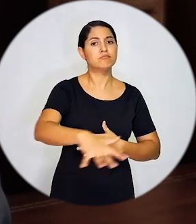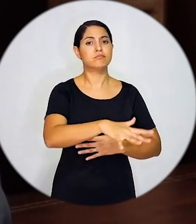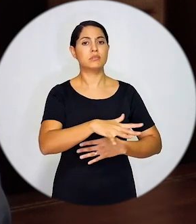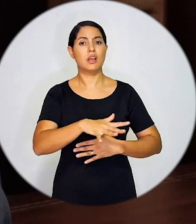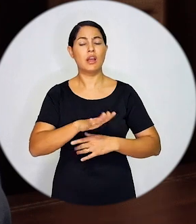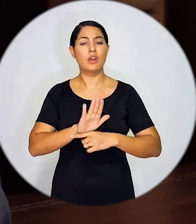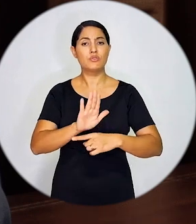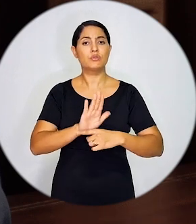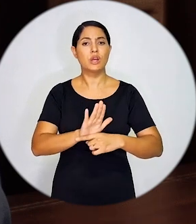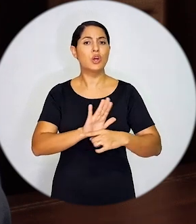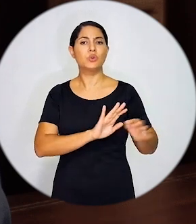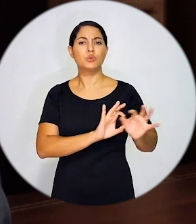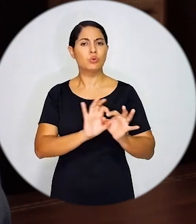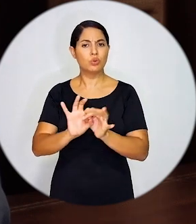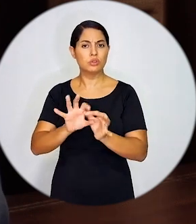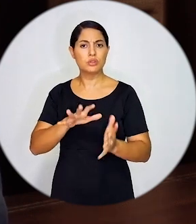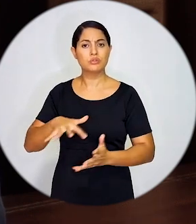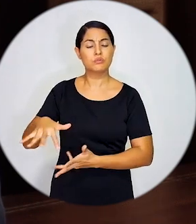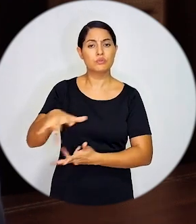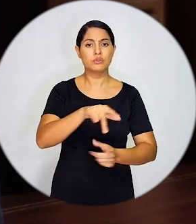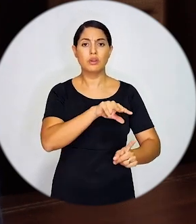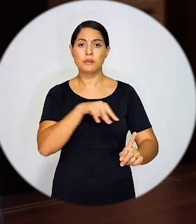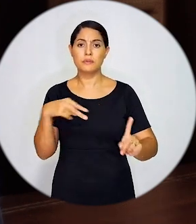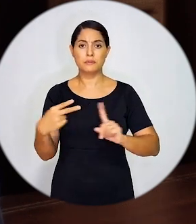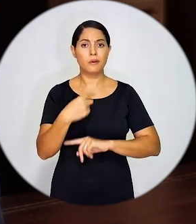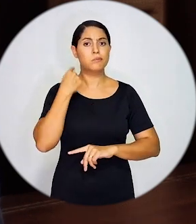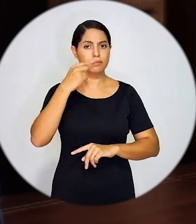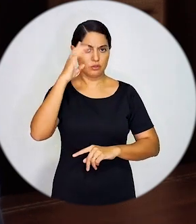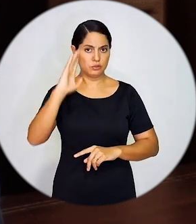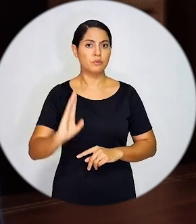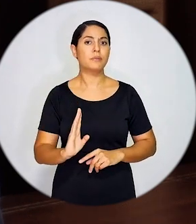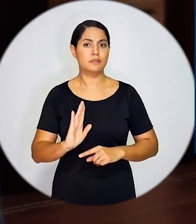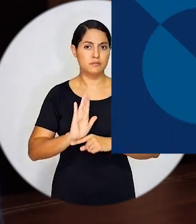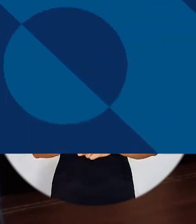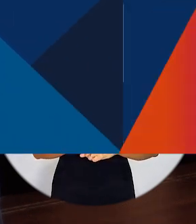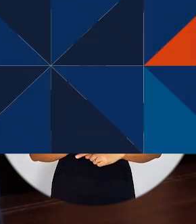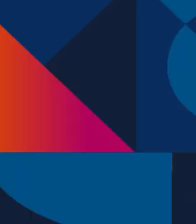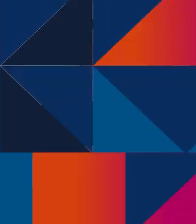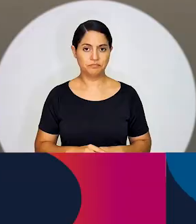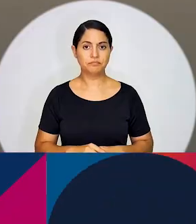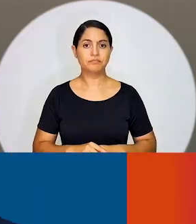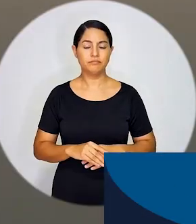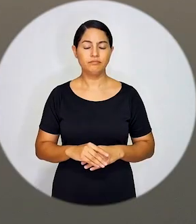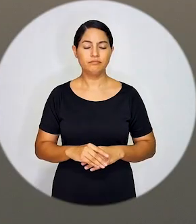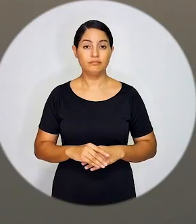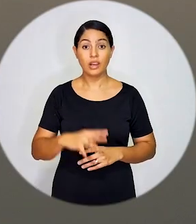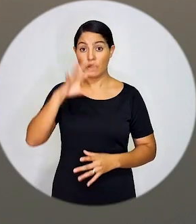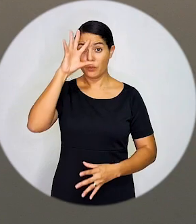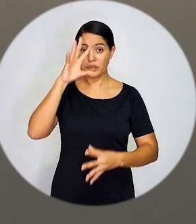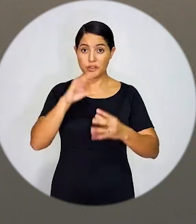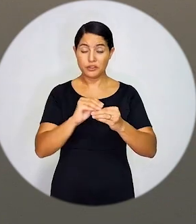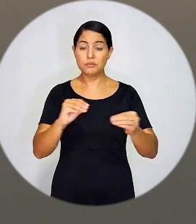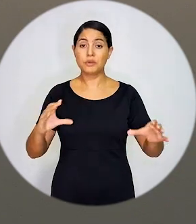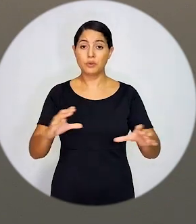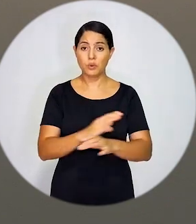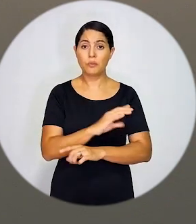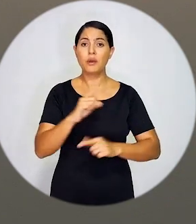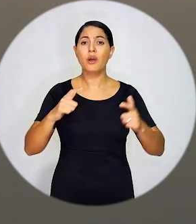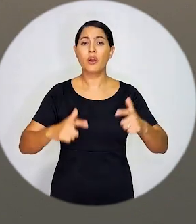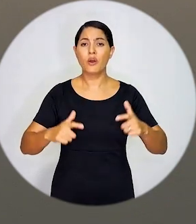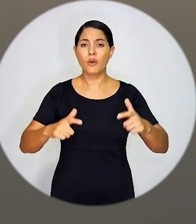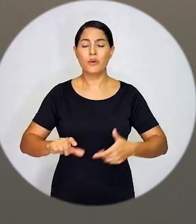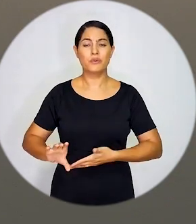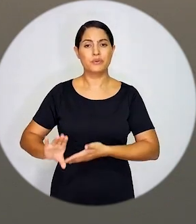espaço para contribuir com o mundo a partir da visão da advocacia brasileira. A partir de um entendimento unânime